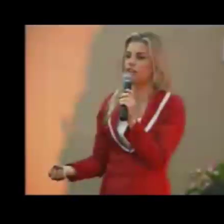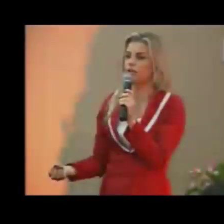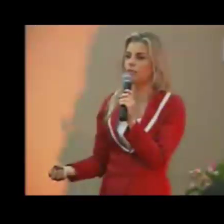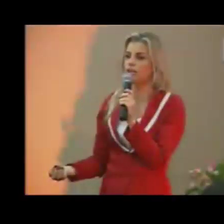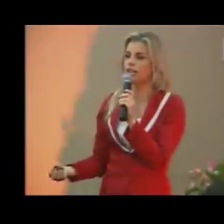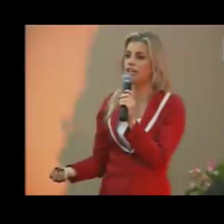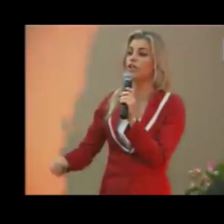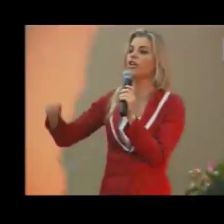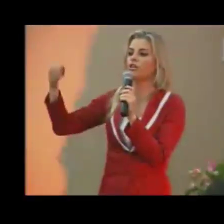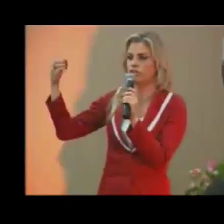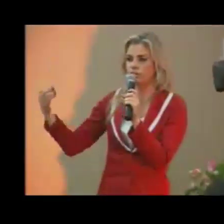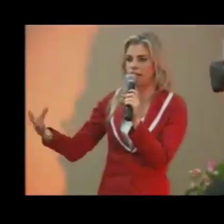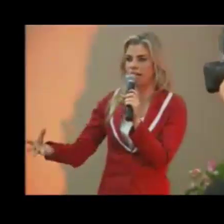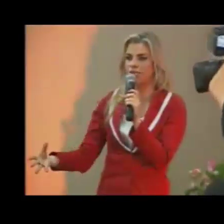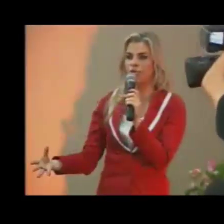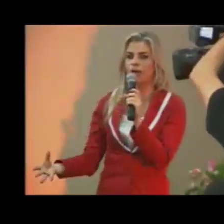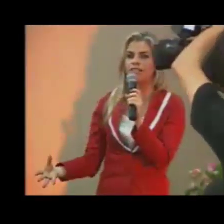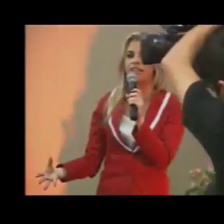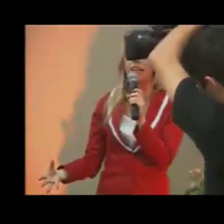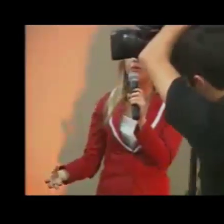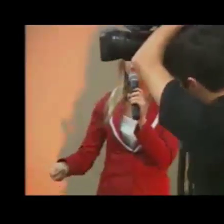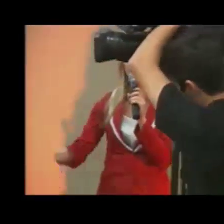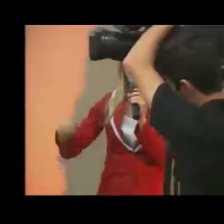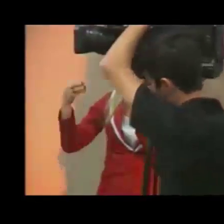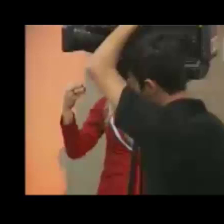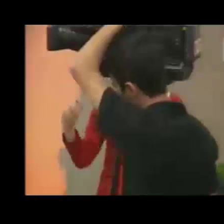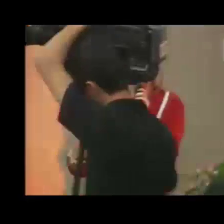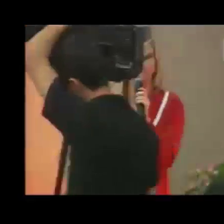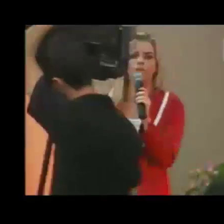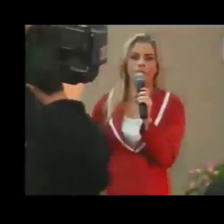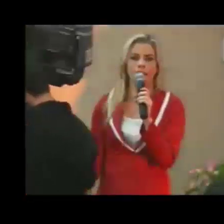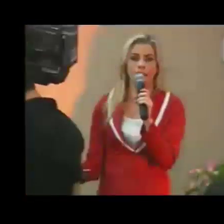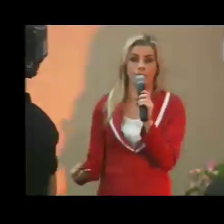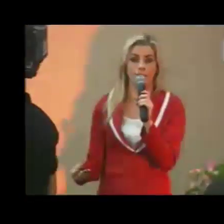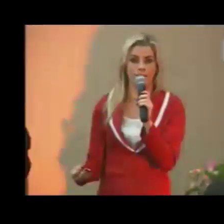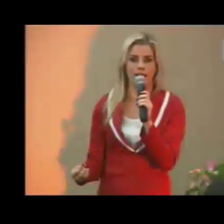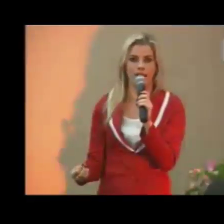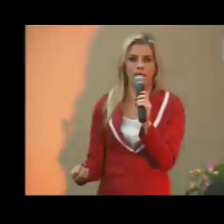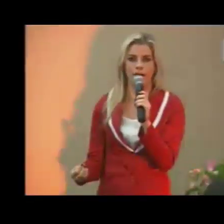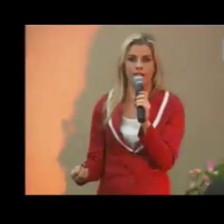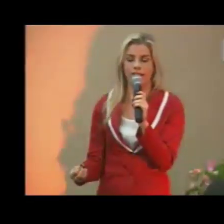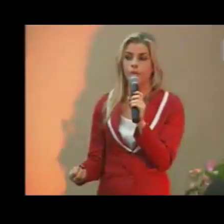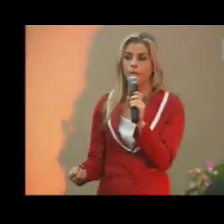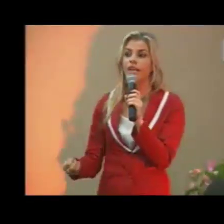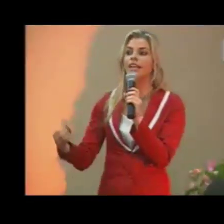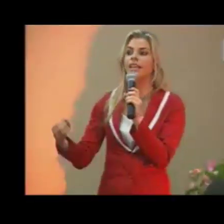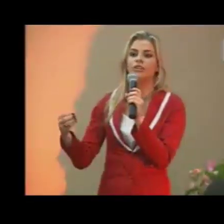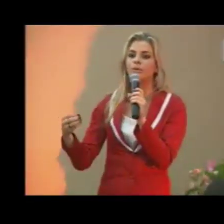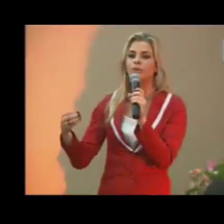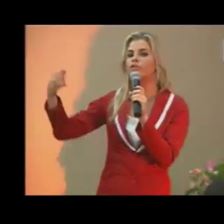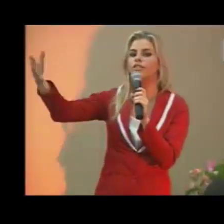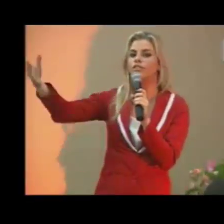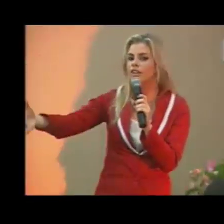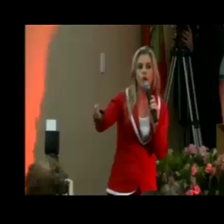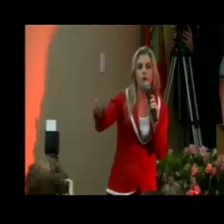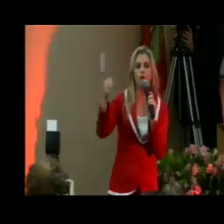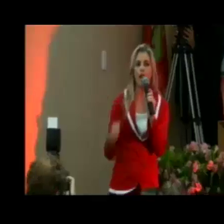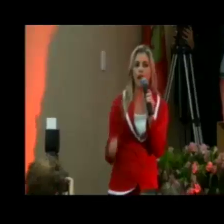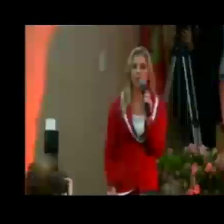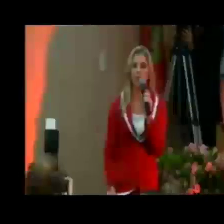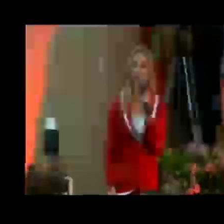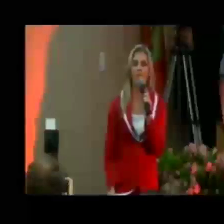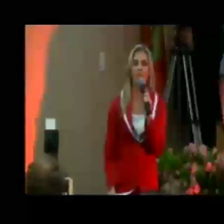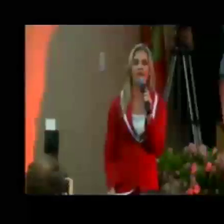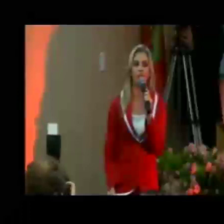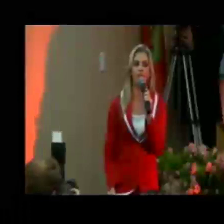que a comunidade tem interesse e acha importante, nós buscaremos o parceiro, né, os técnicos preparados para trabalhar formação, e aí nós